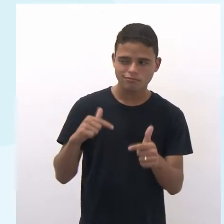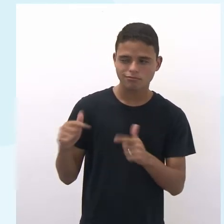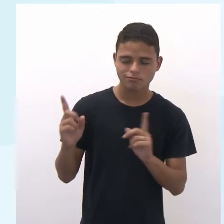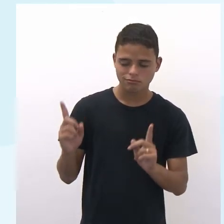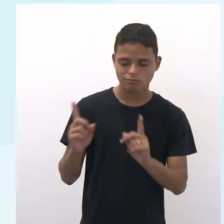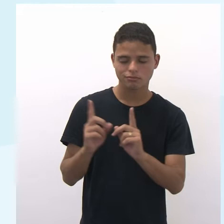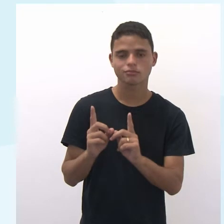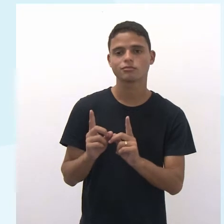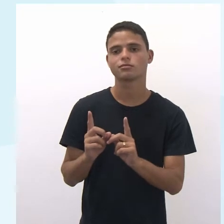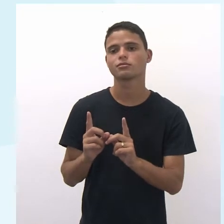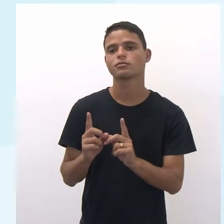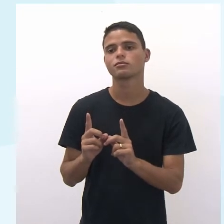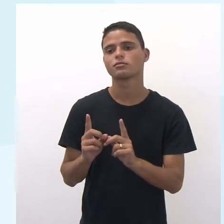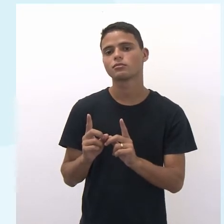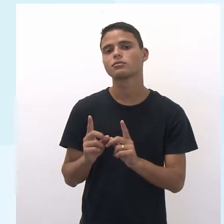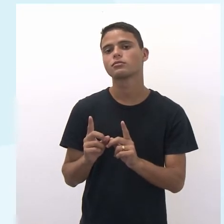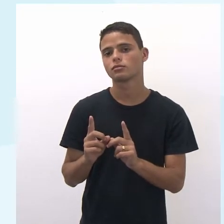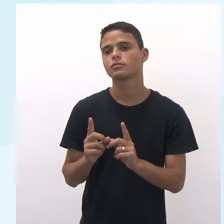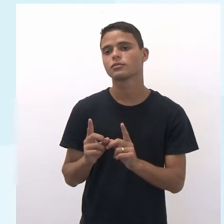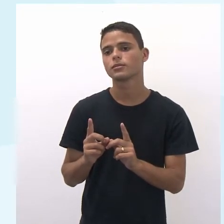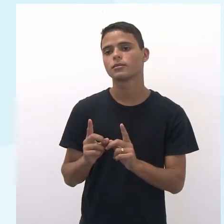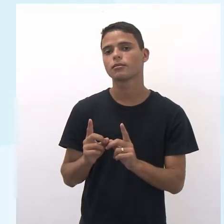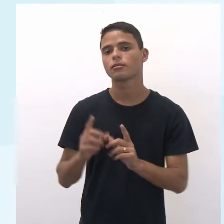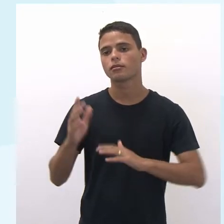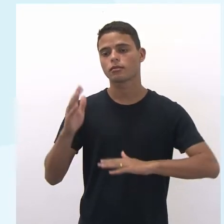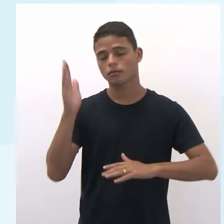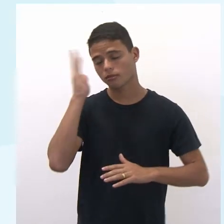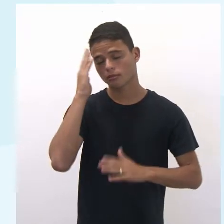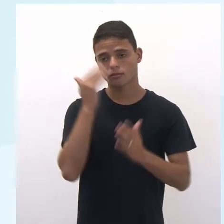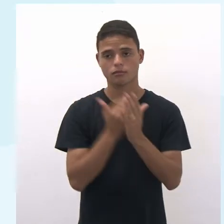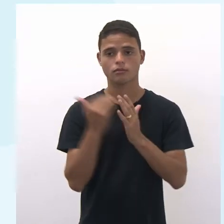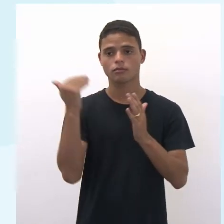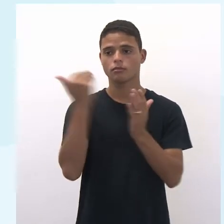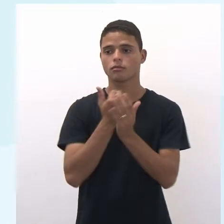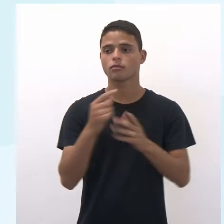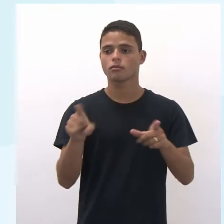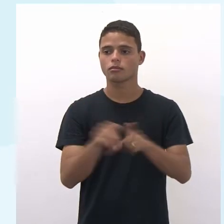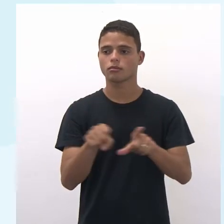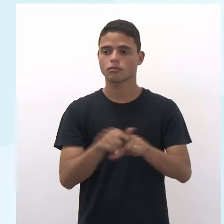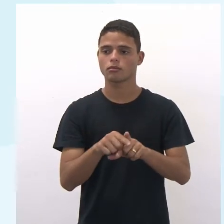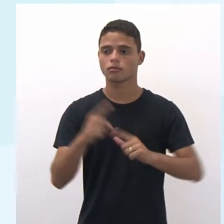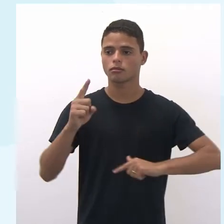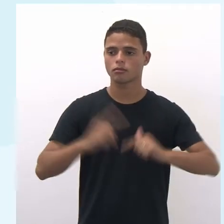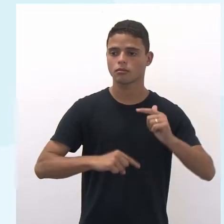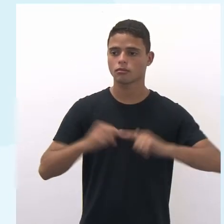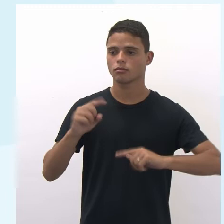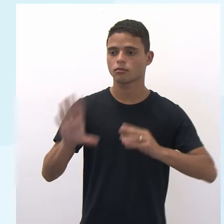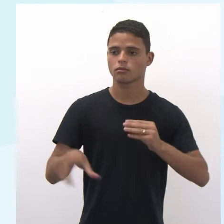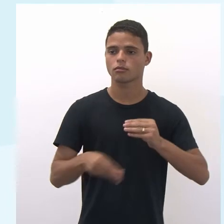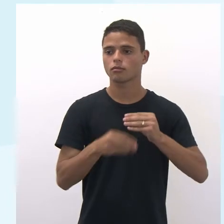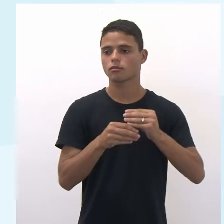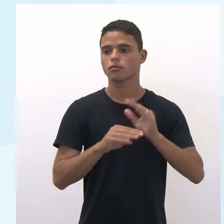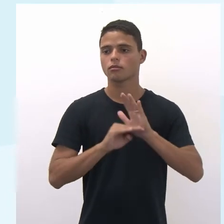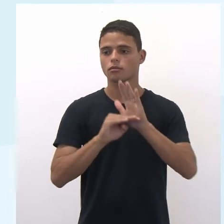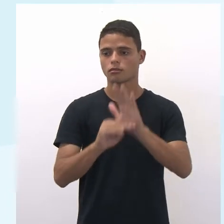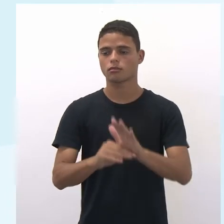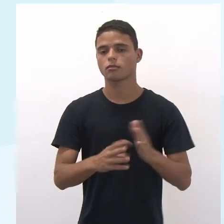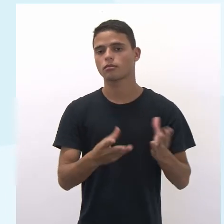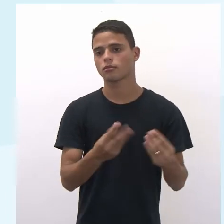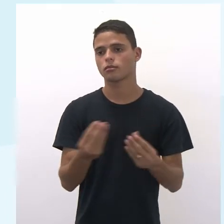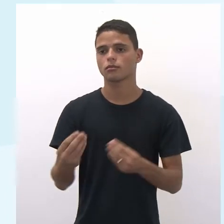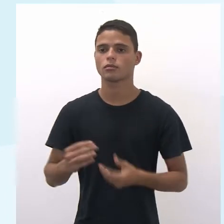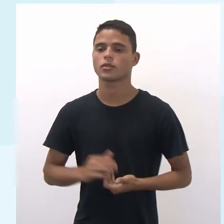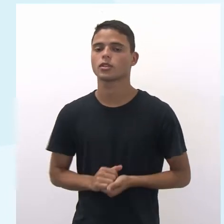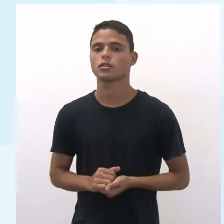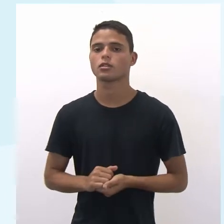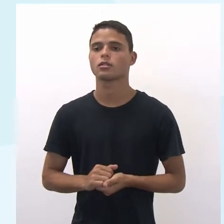pesquisar, o item Saiba Mais e os materiais complementares vão auxiliar bastante.